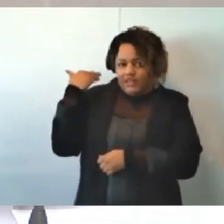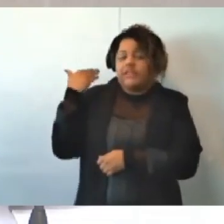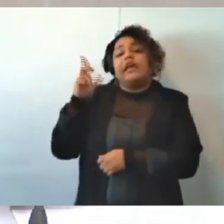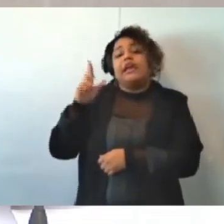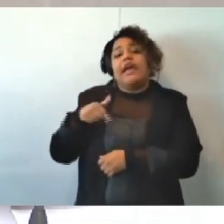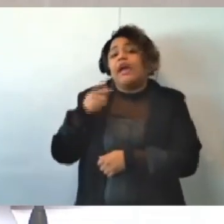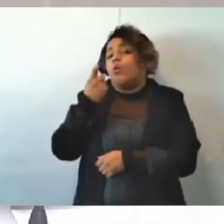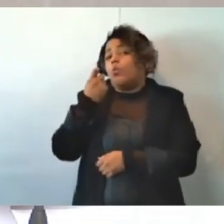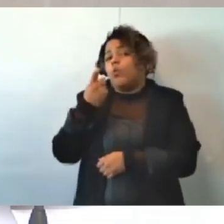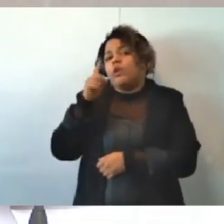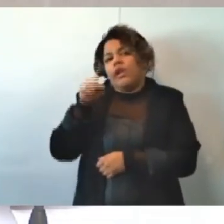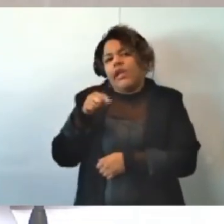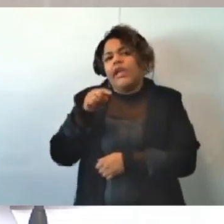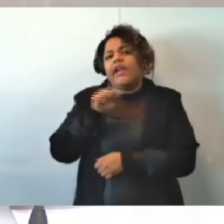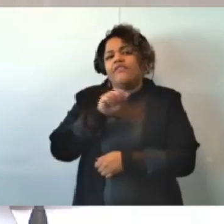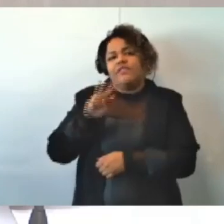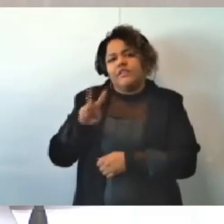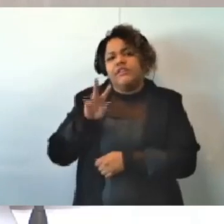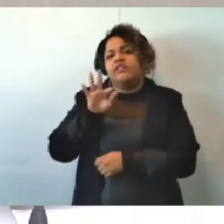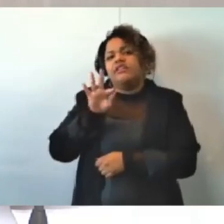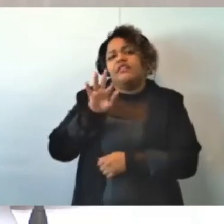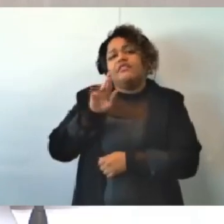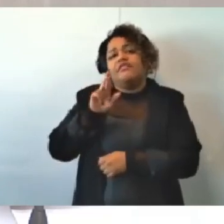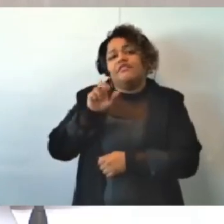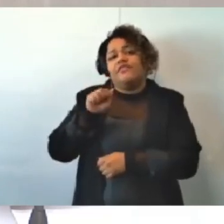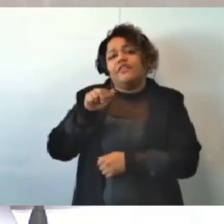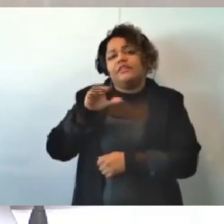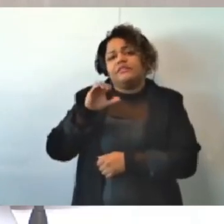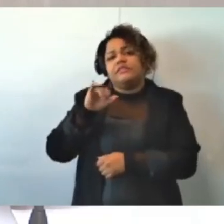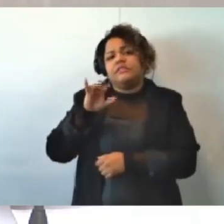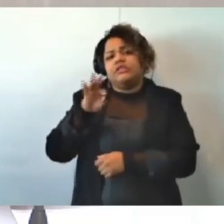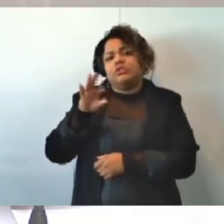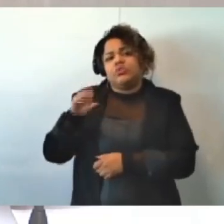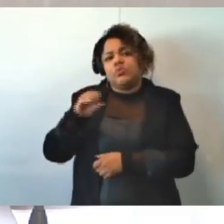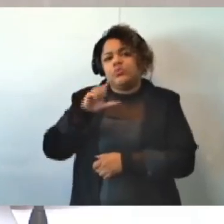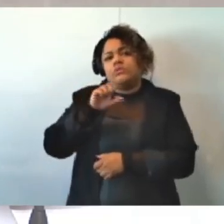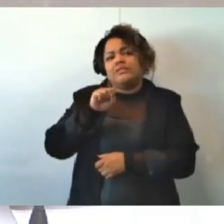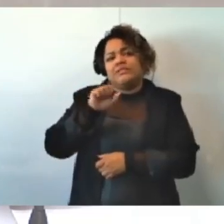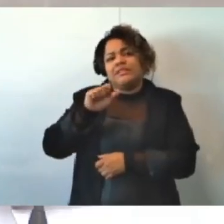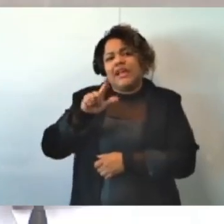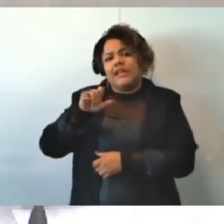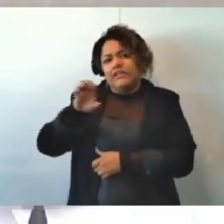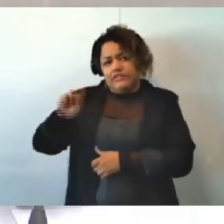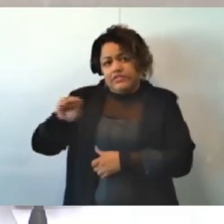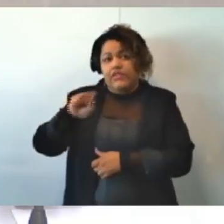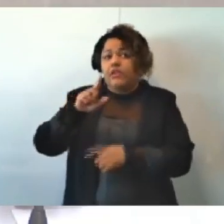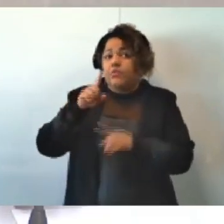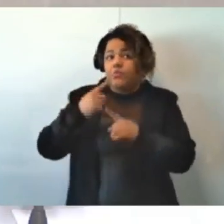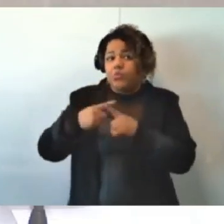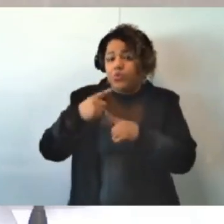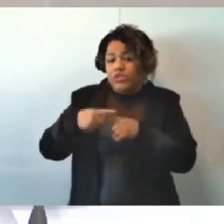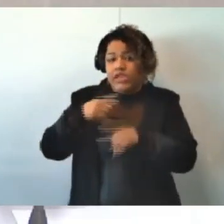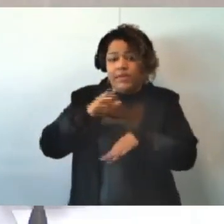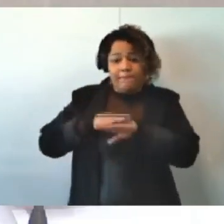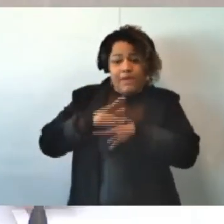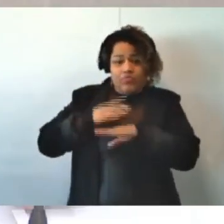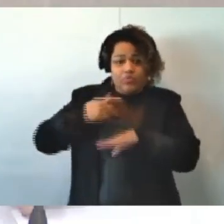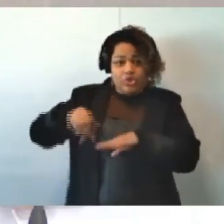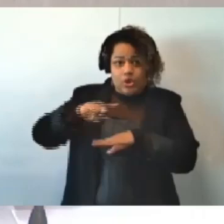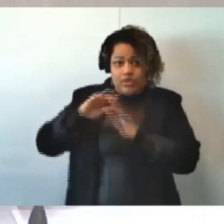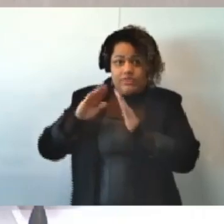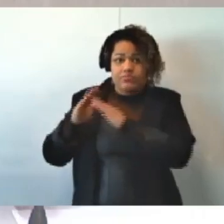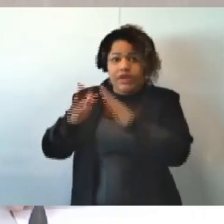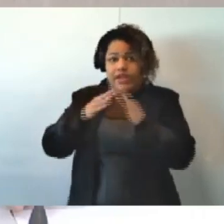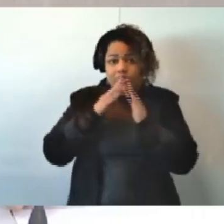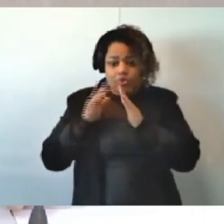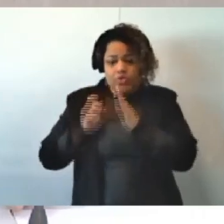continua linda e maravilhosa, mas porque somos nós, moradores, que bancamos isso. Todo o cuidado, todos os acertos,